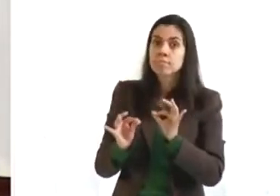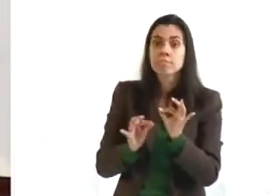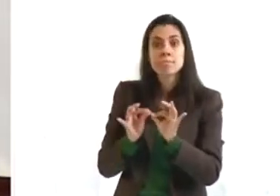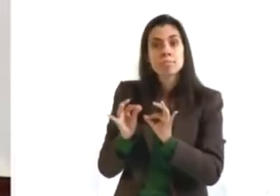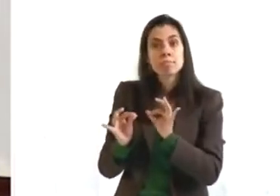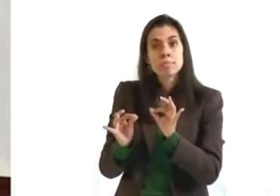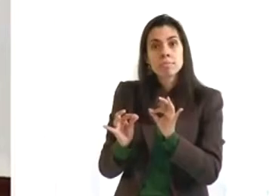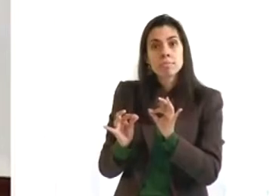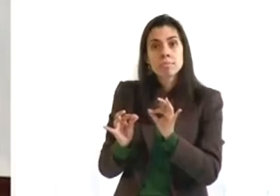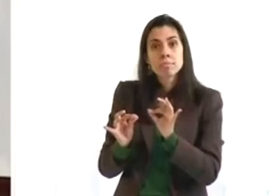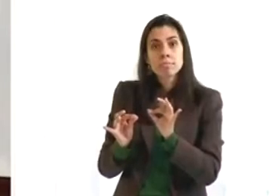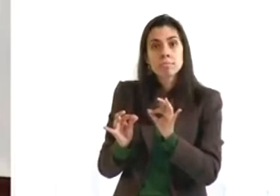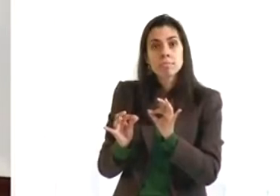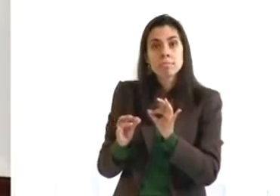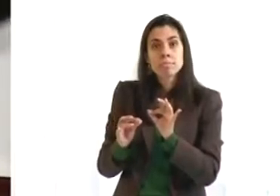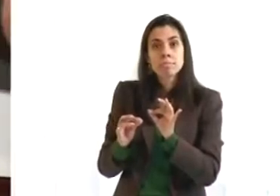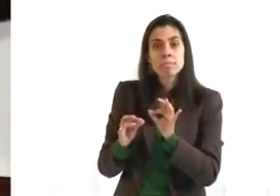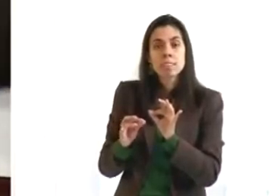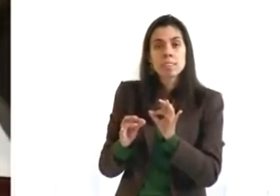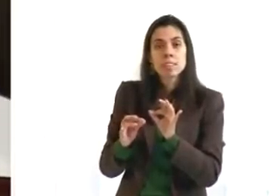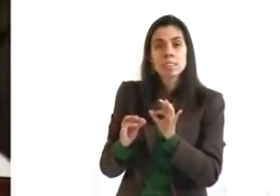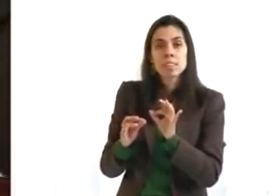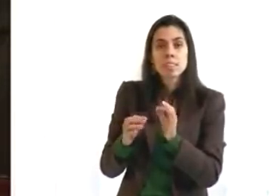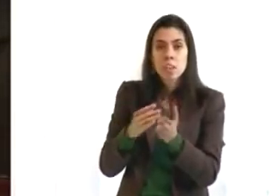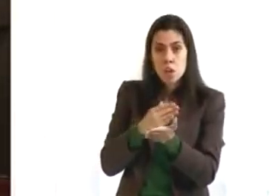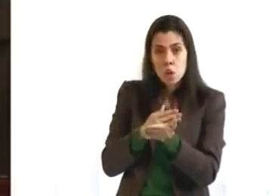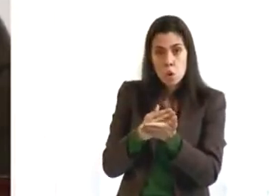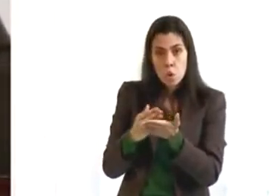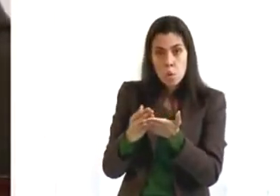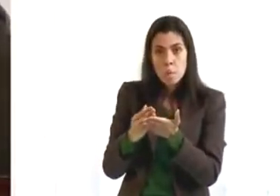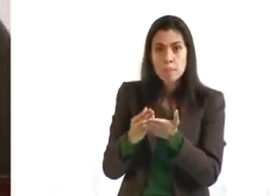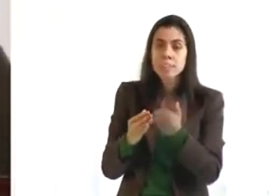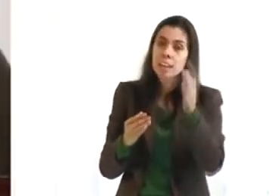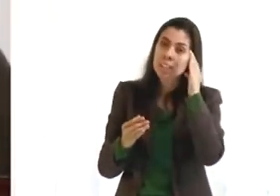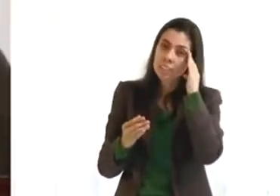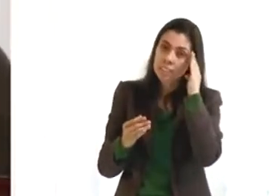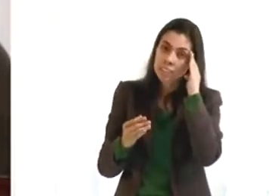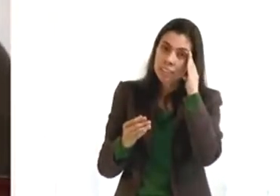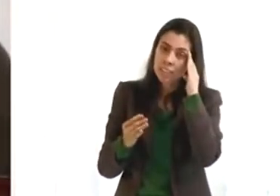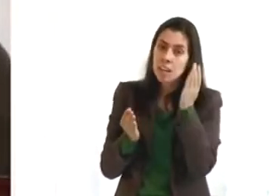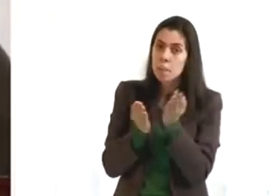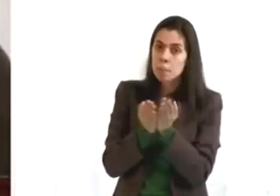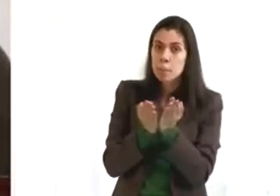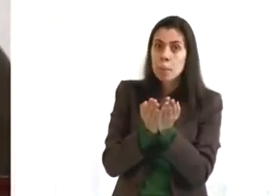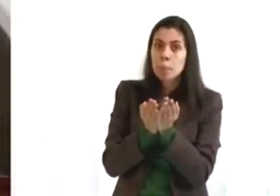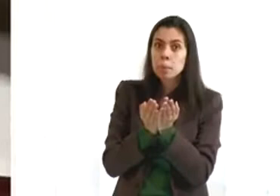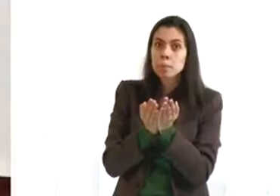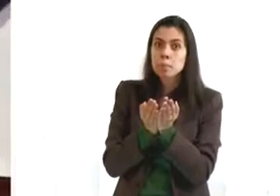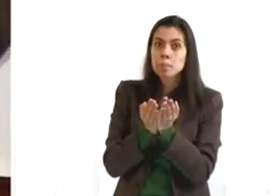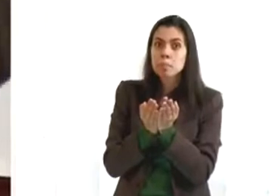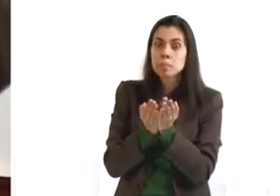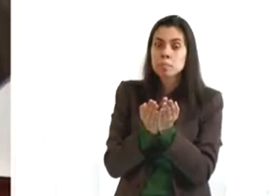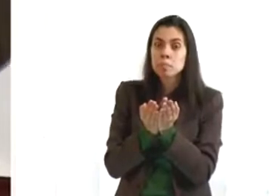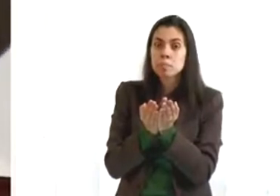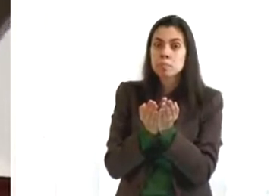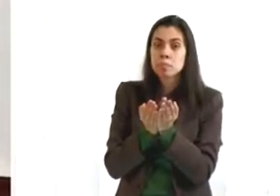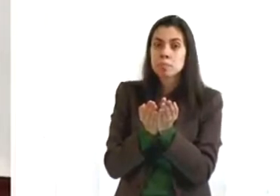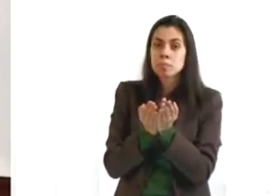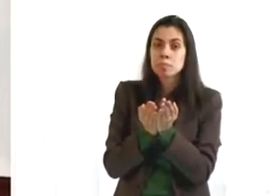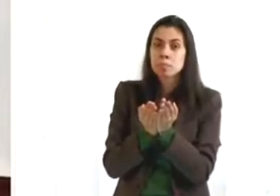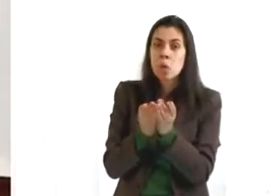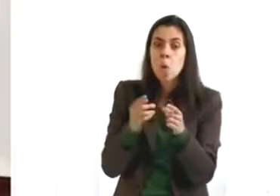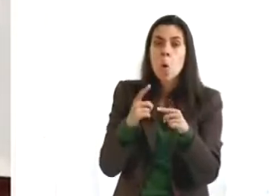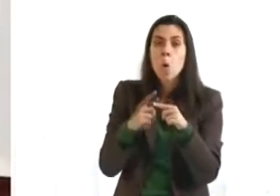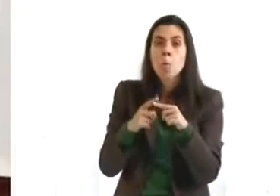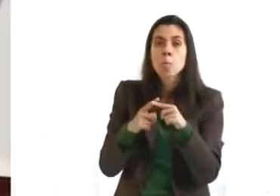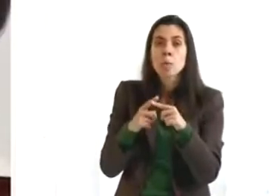ser através de uma videoconferência, mas nós vamos estudar a Bíblia sim. Porque se a igreja não fizer isso, se